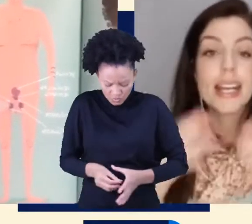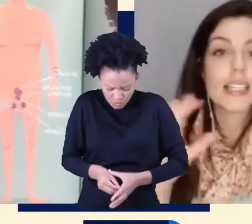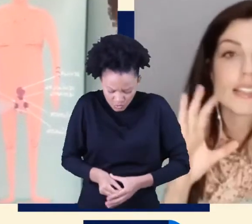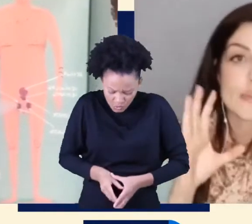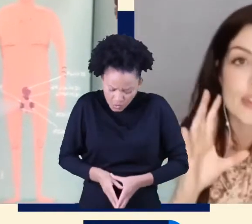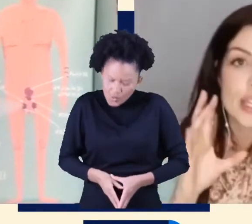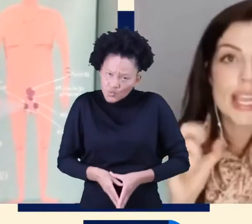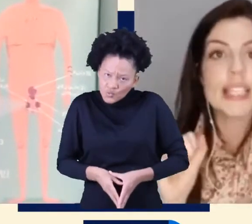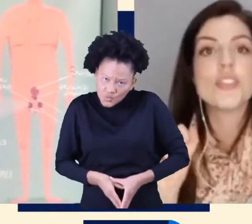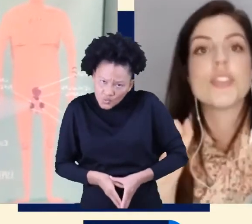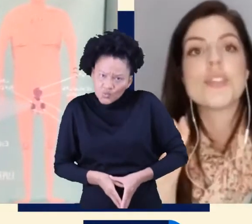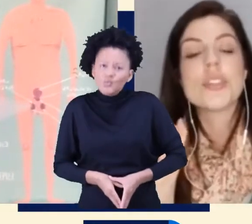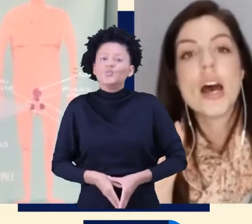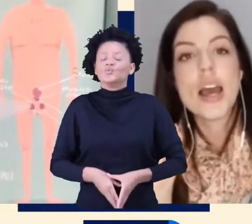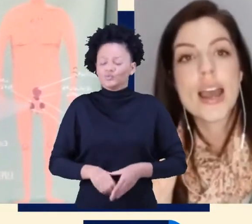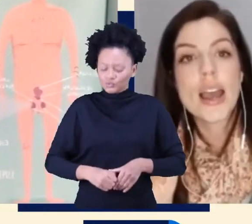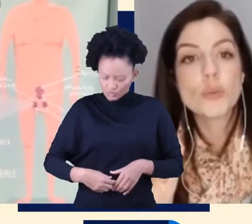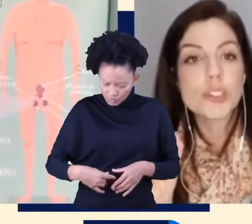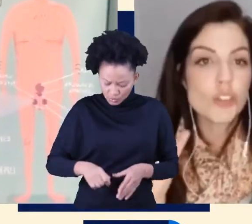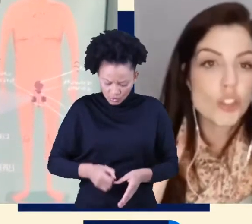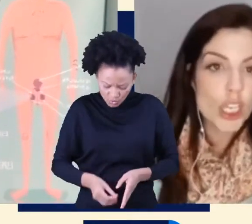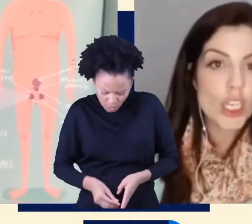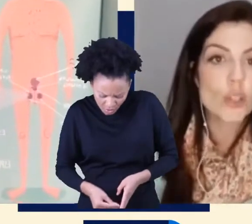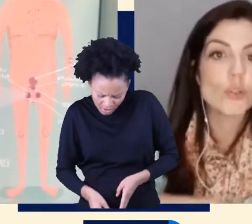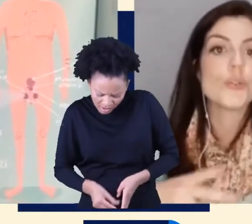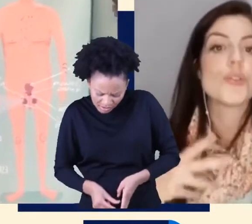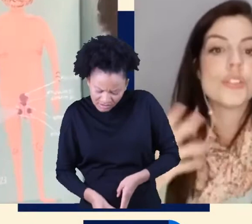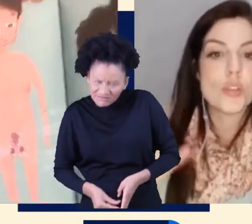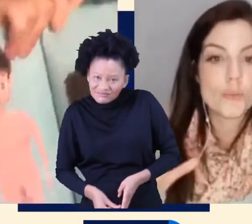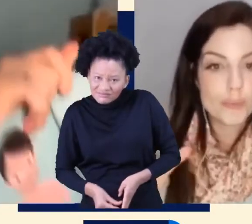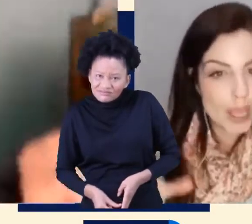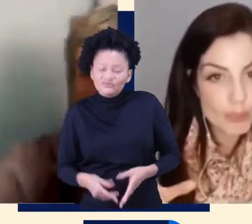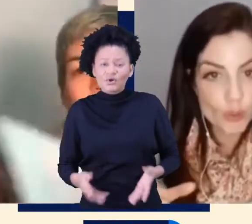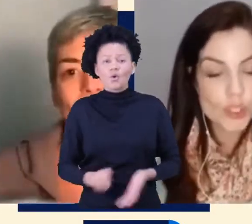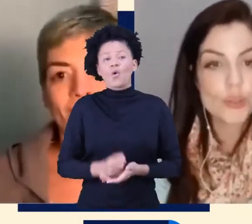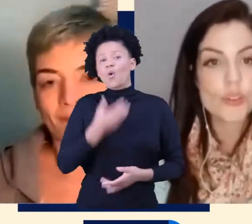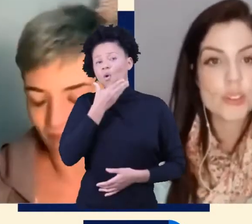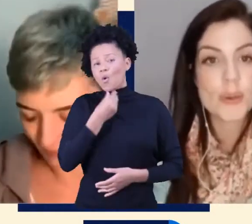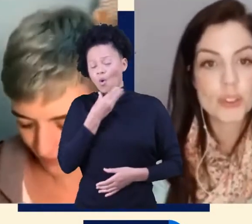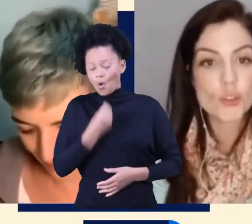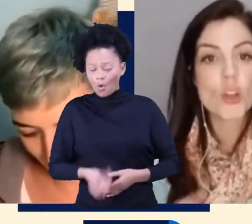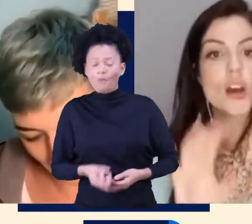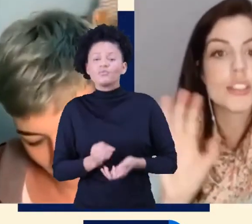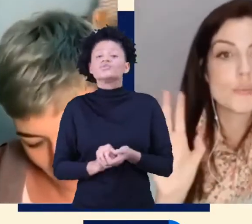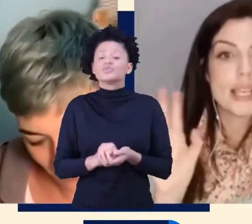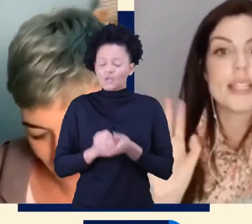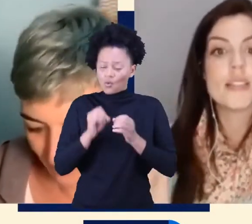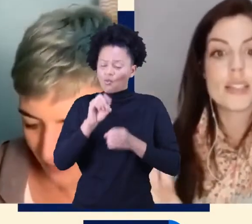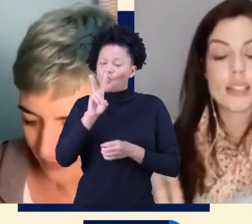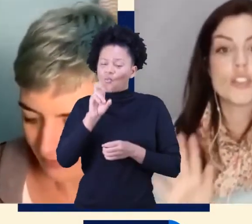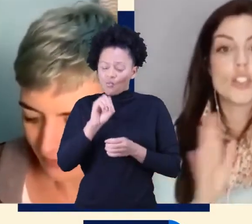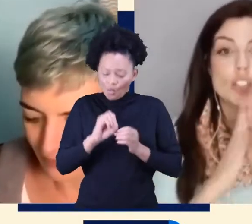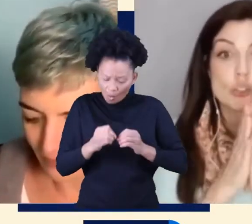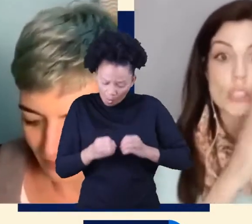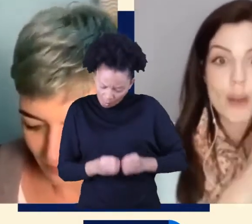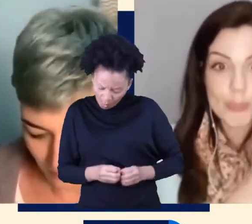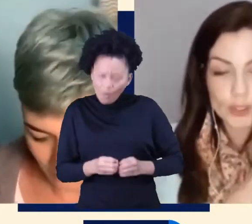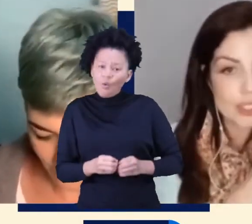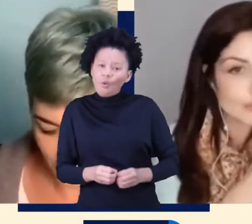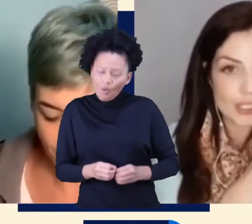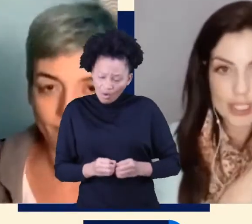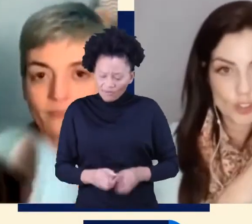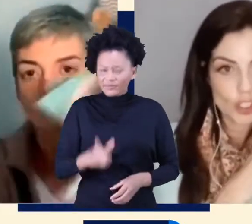tem canais deferentes, os testículos, onde são produzidos os espermatozoides, pênis, glande. Isso